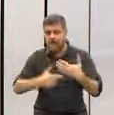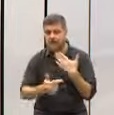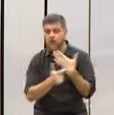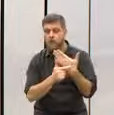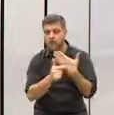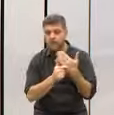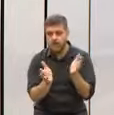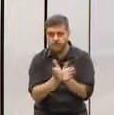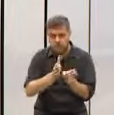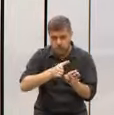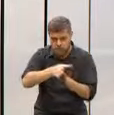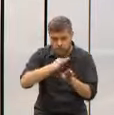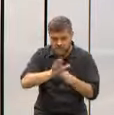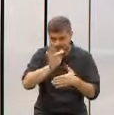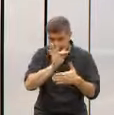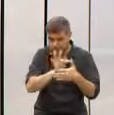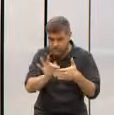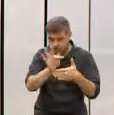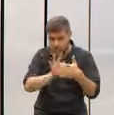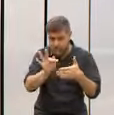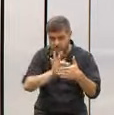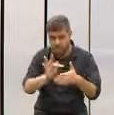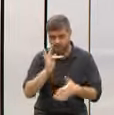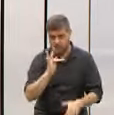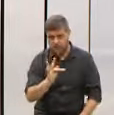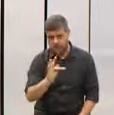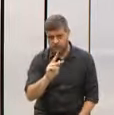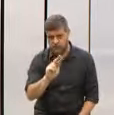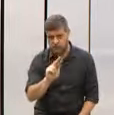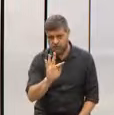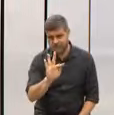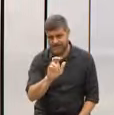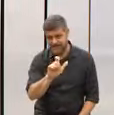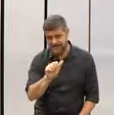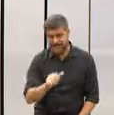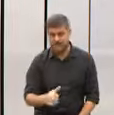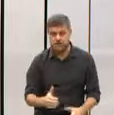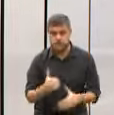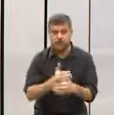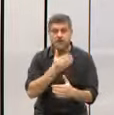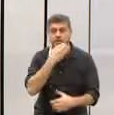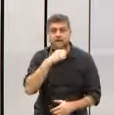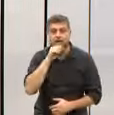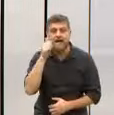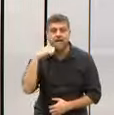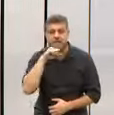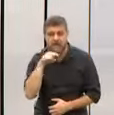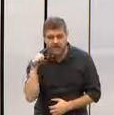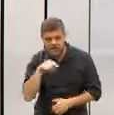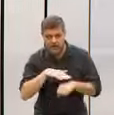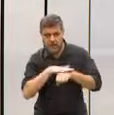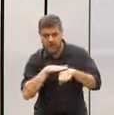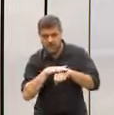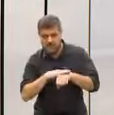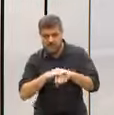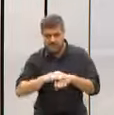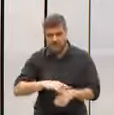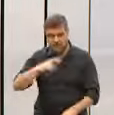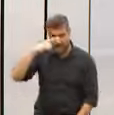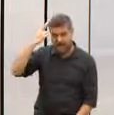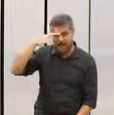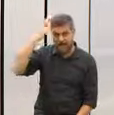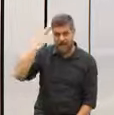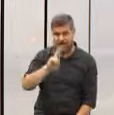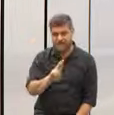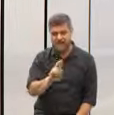papel do Conselho Tutelar e como é feito esse trabalho, o Questão de Ordem de hoje conversa com o conselheiro tutelar, que foi inclusive reeleito,